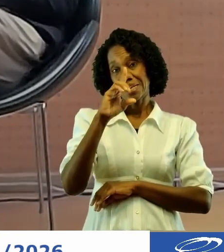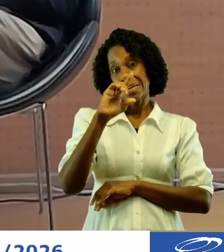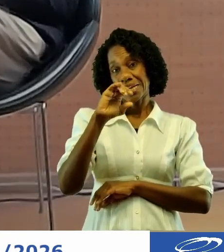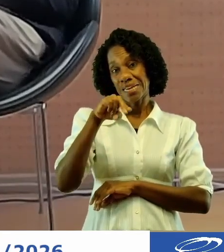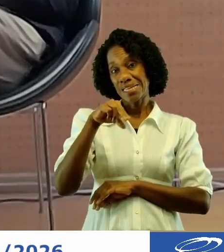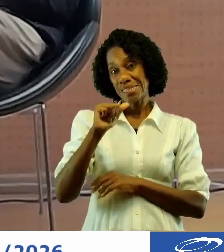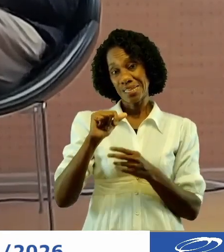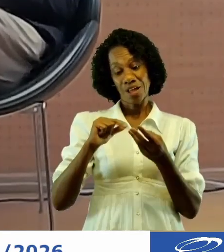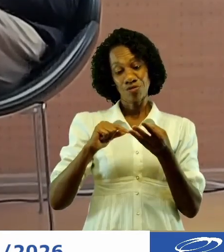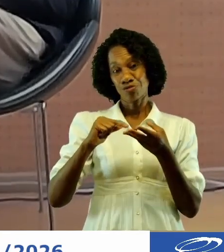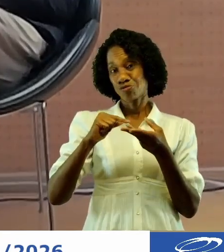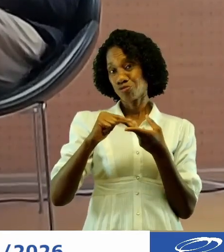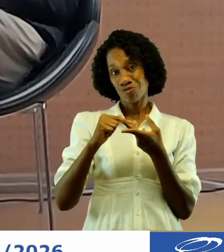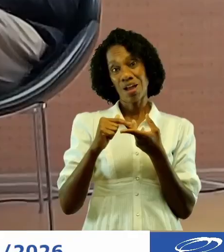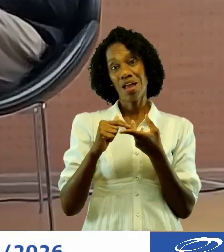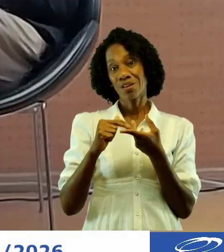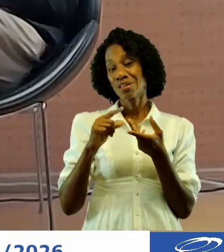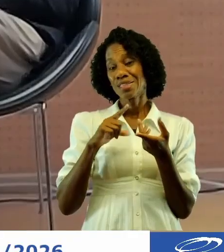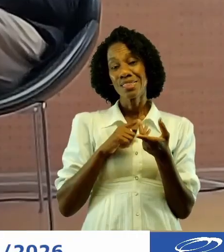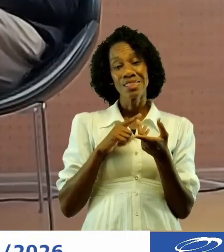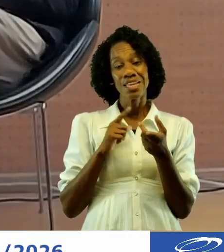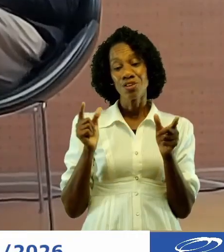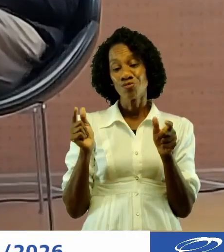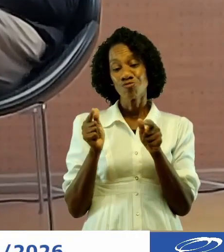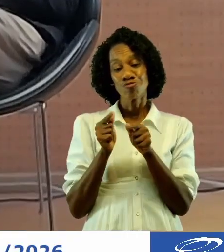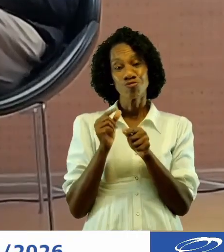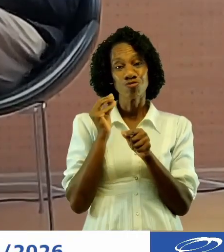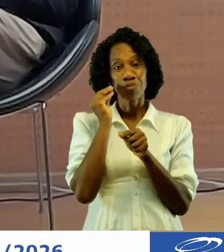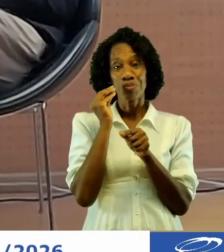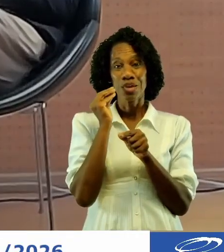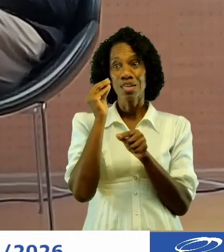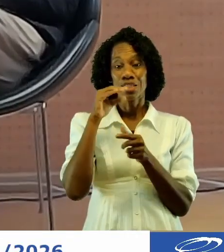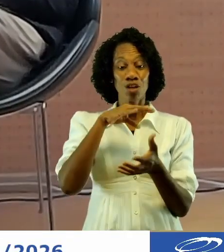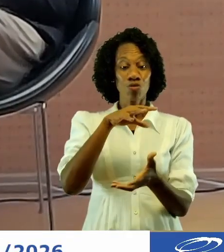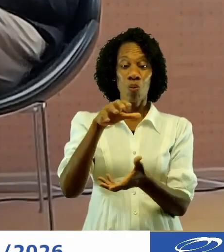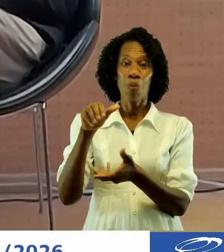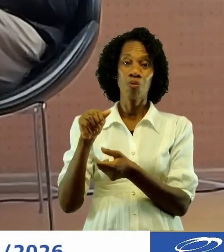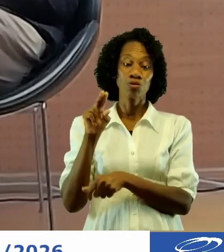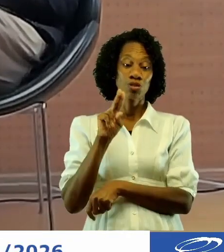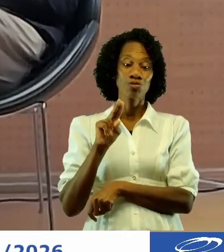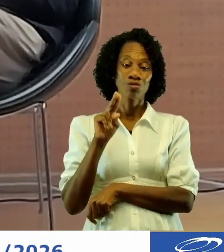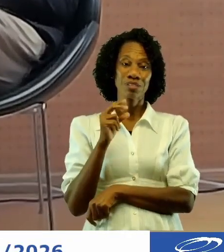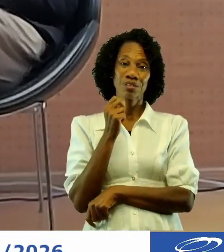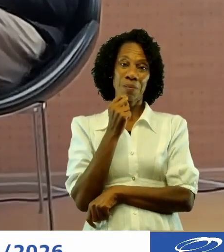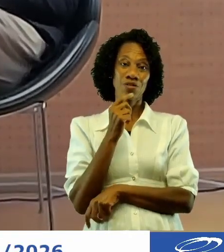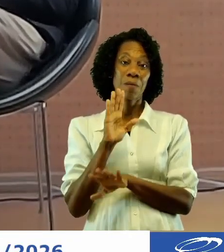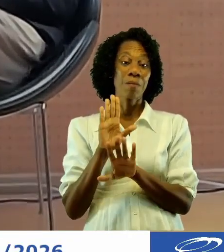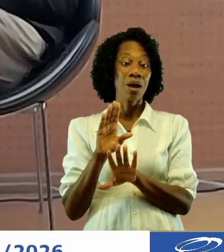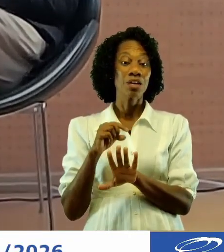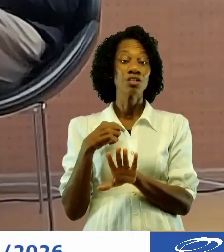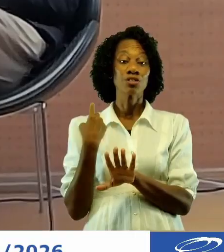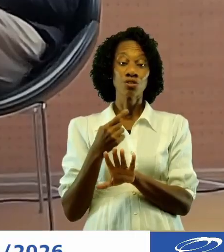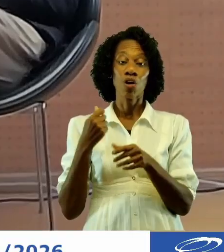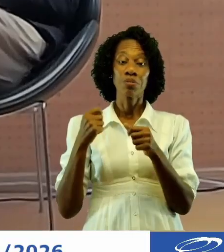sulfatimetopim. Existe pouca experiência no mundo inteiro com essas medicações, mas nós temos que progredir. Então, nós